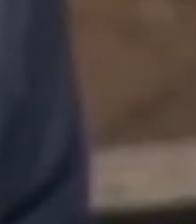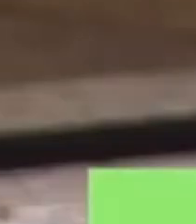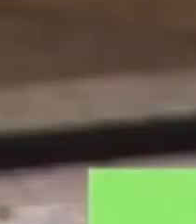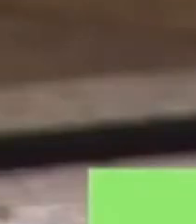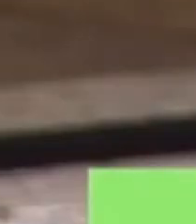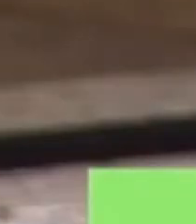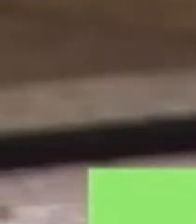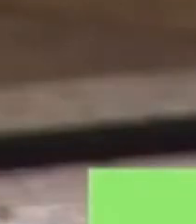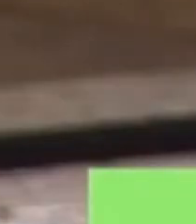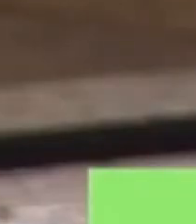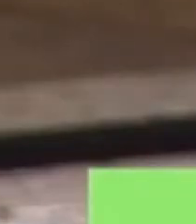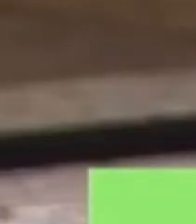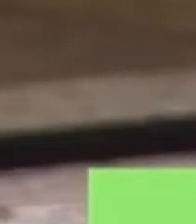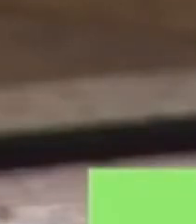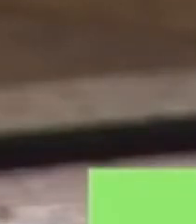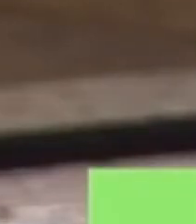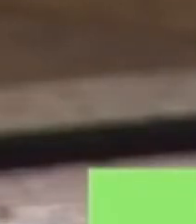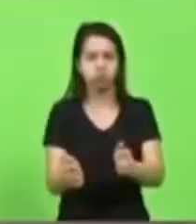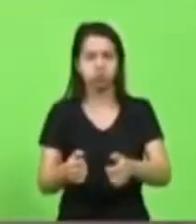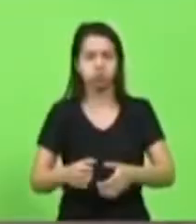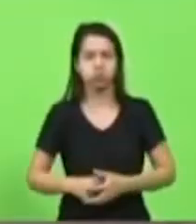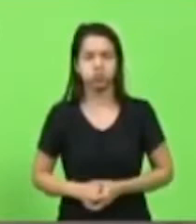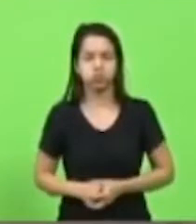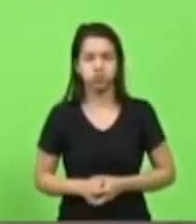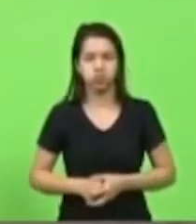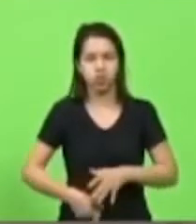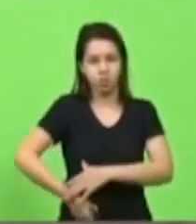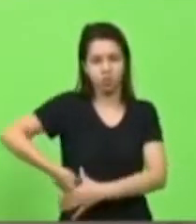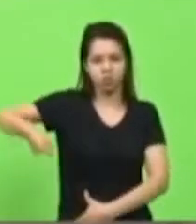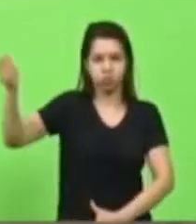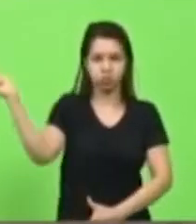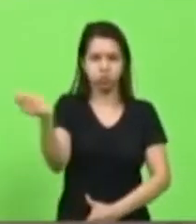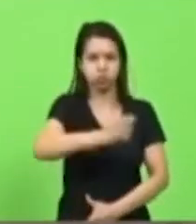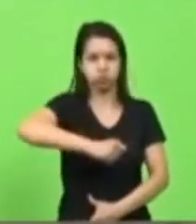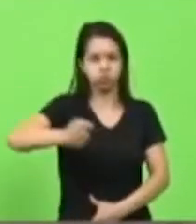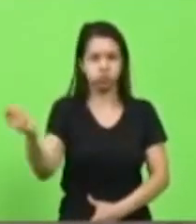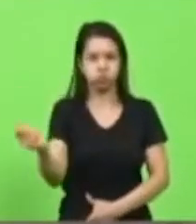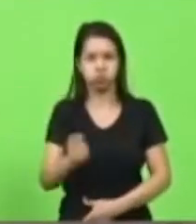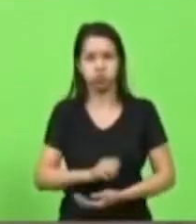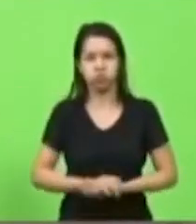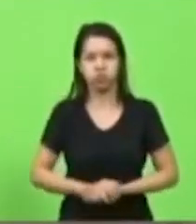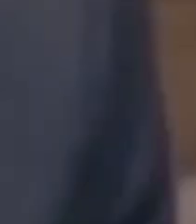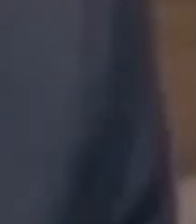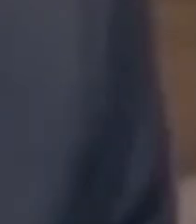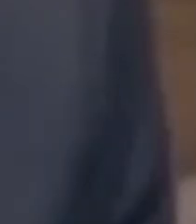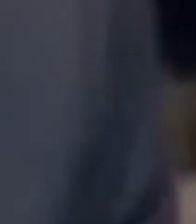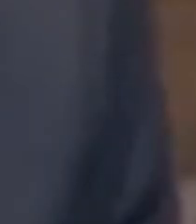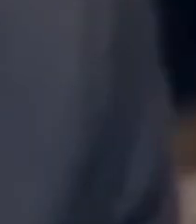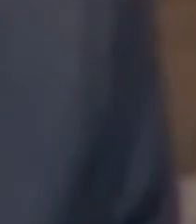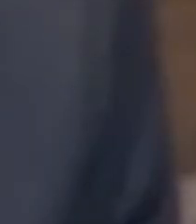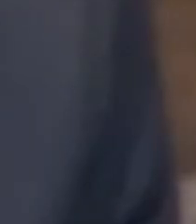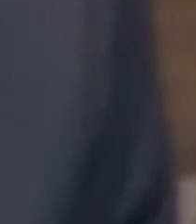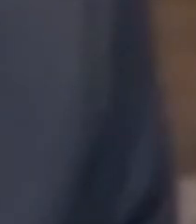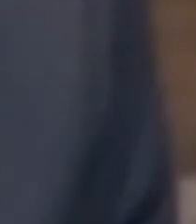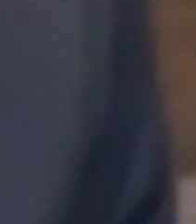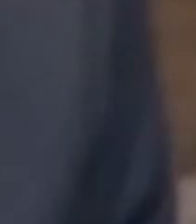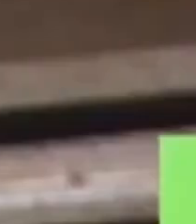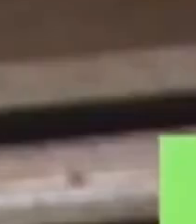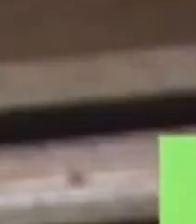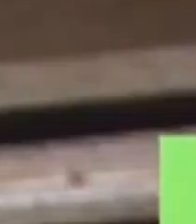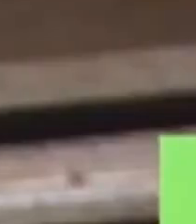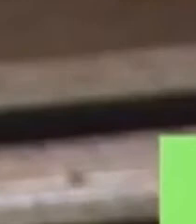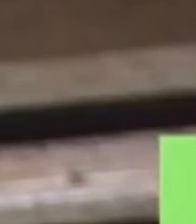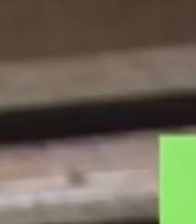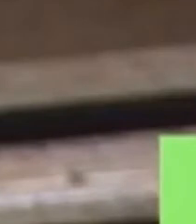antitumulto, algemas, bastões, estonfa, espargidor de extrato de vegetais, que é o spray, dispositivo elétrico